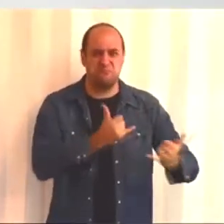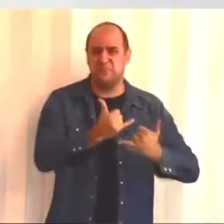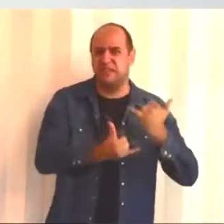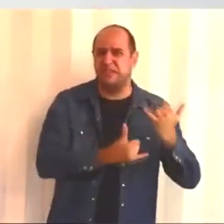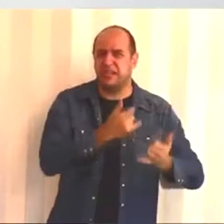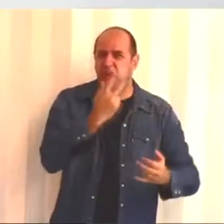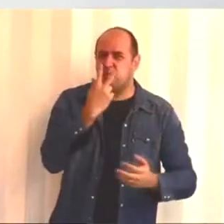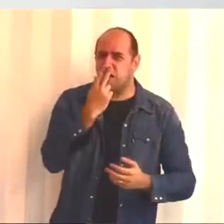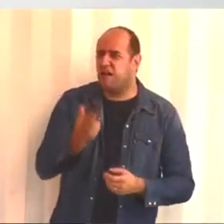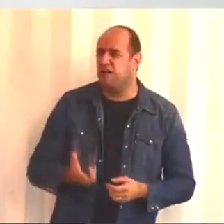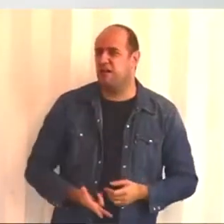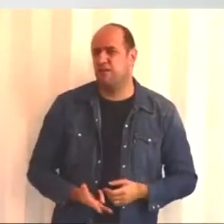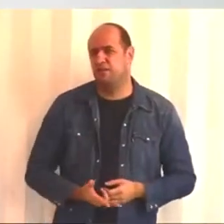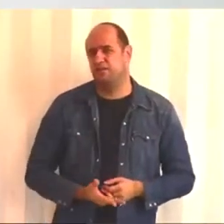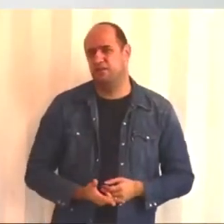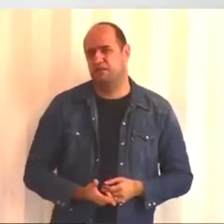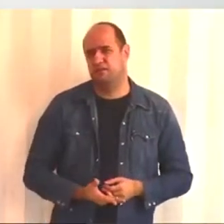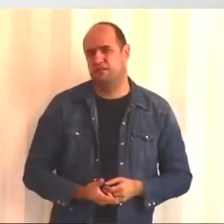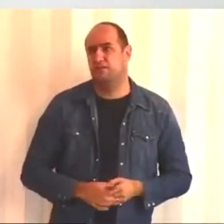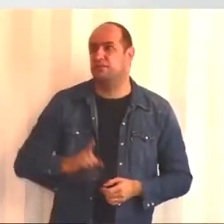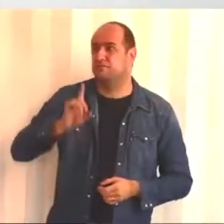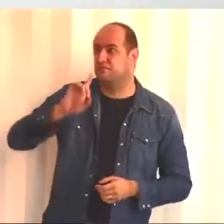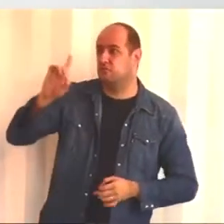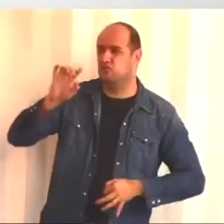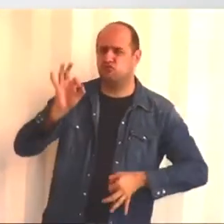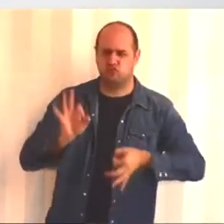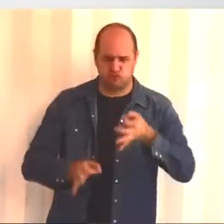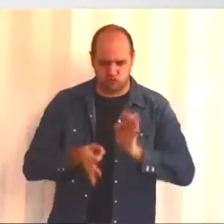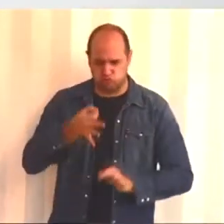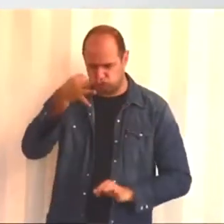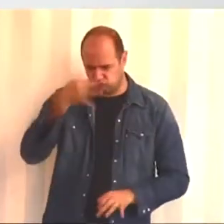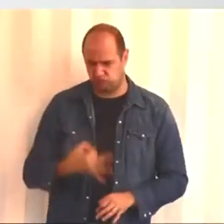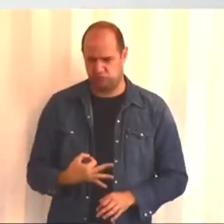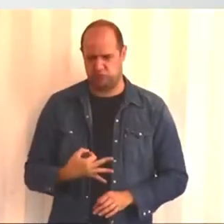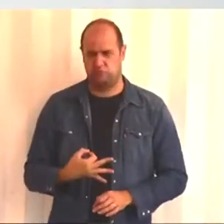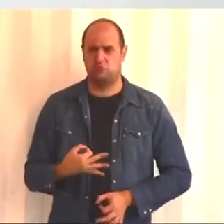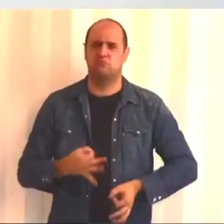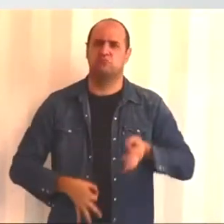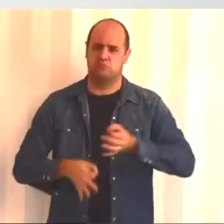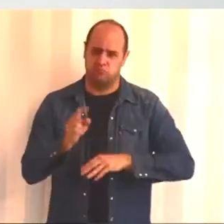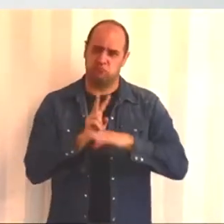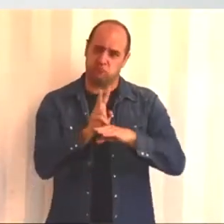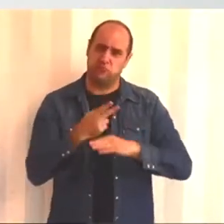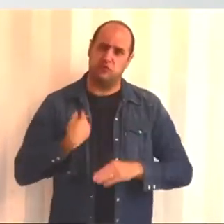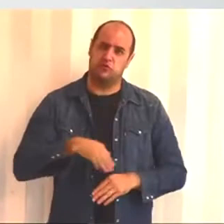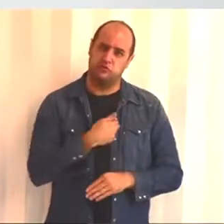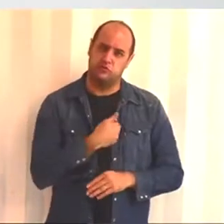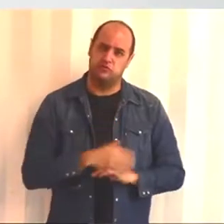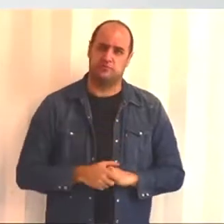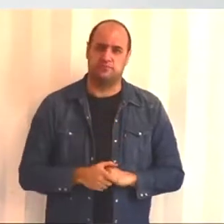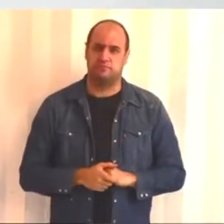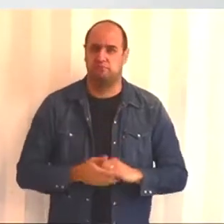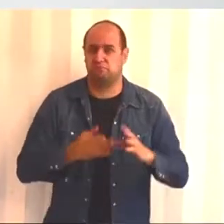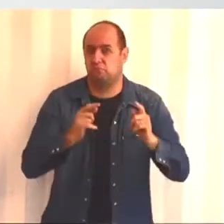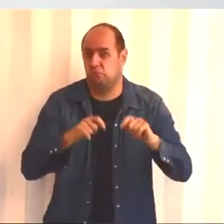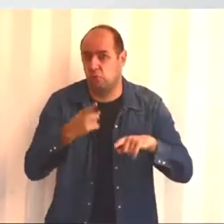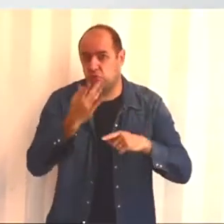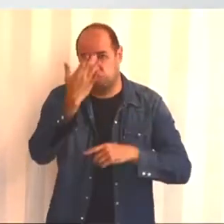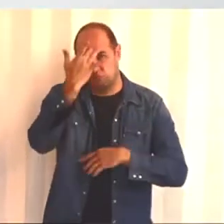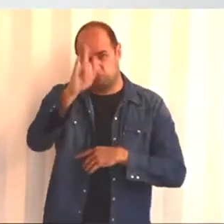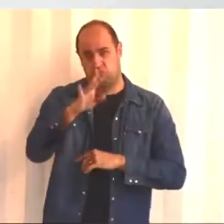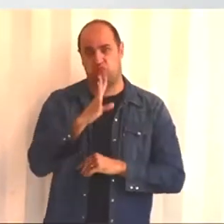regras, o nosso reto juiz julga a nossa causa. Talvez você não tenha um juiz humano aqui